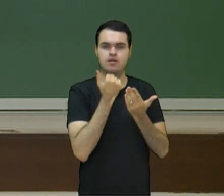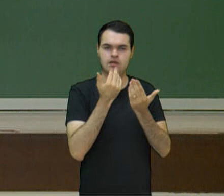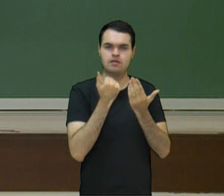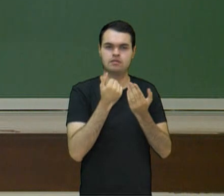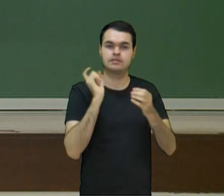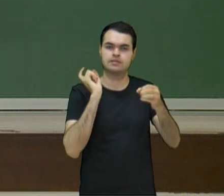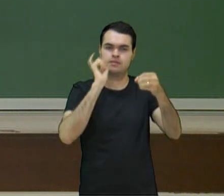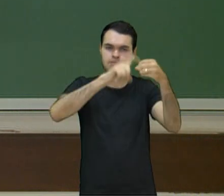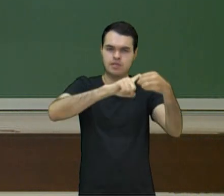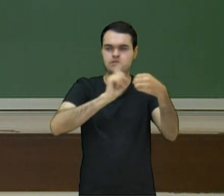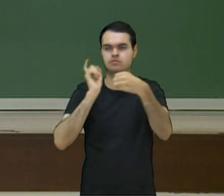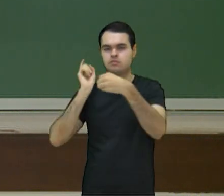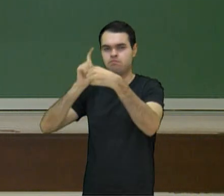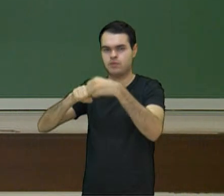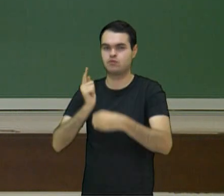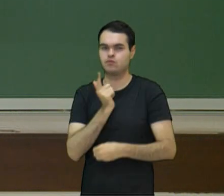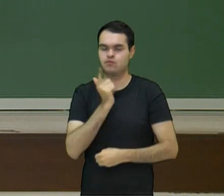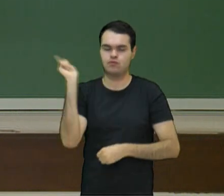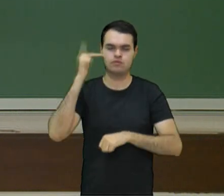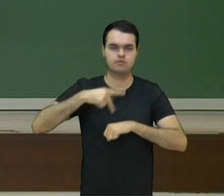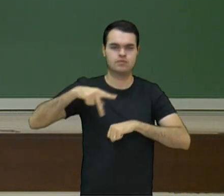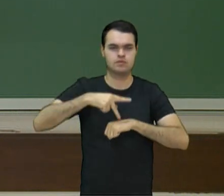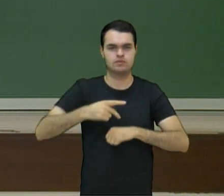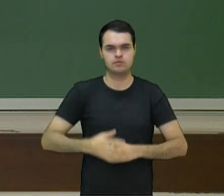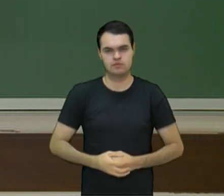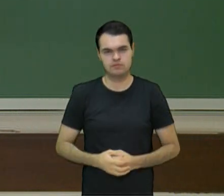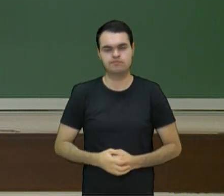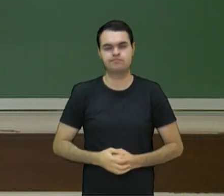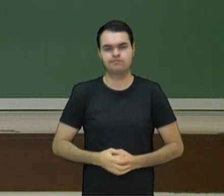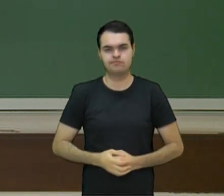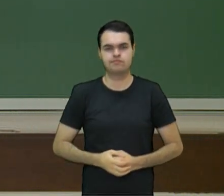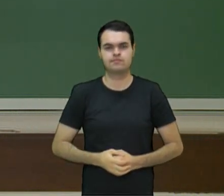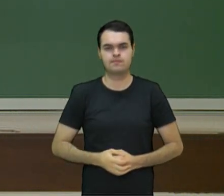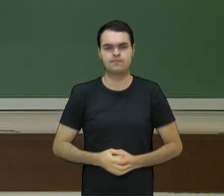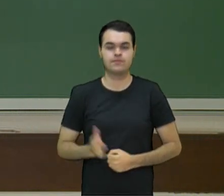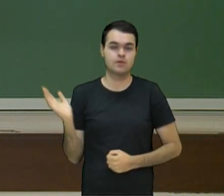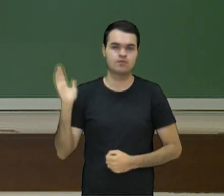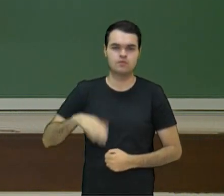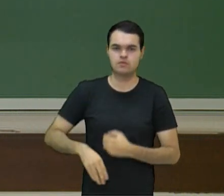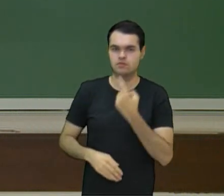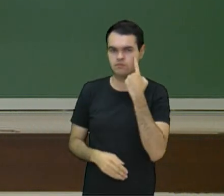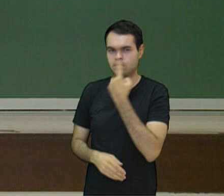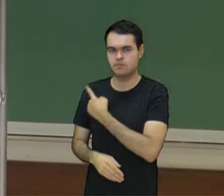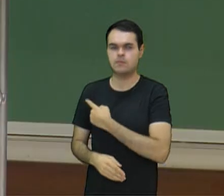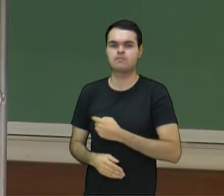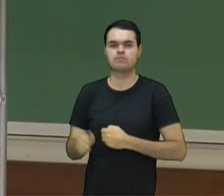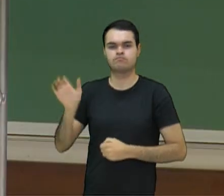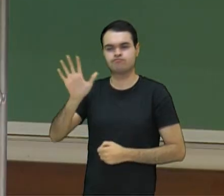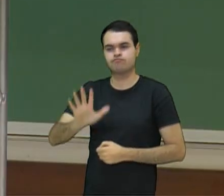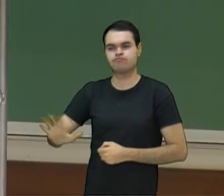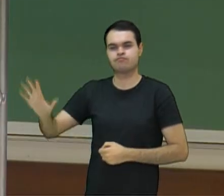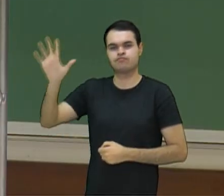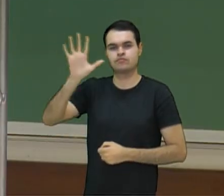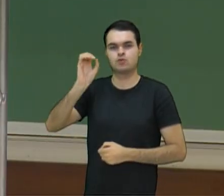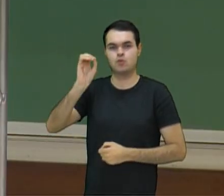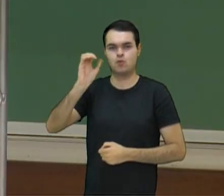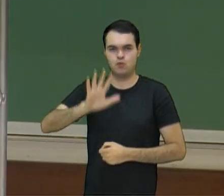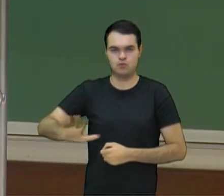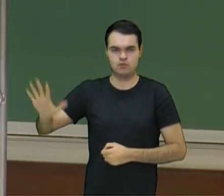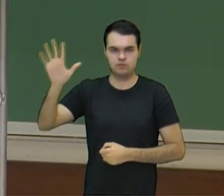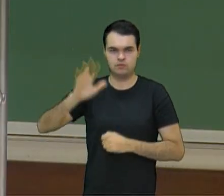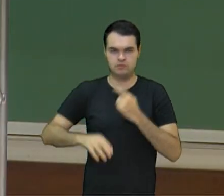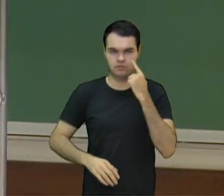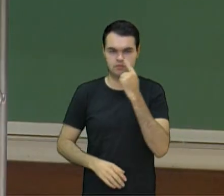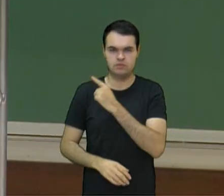dependem de outros países. Eu trouxe de novo o mapa das regiões da Oceania para a gente